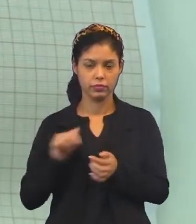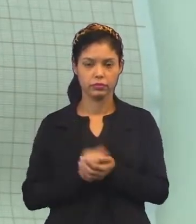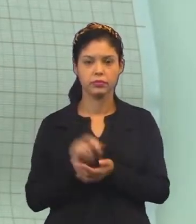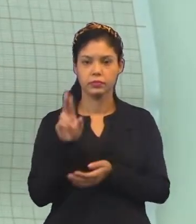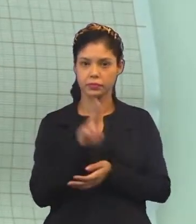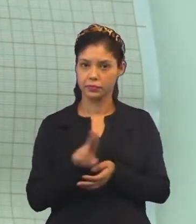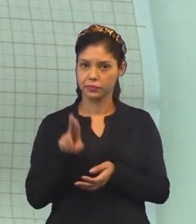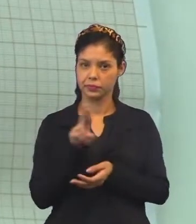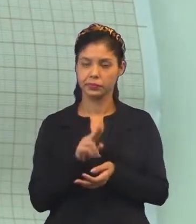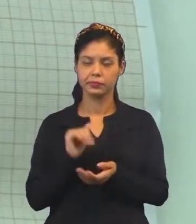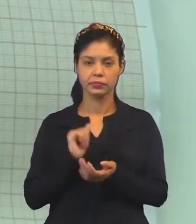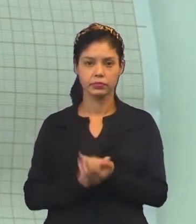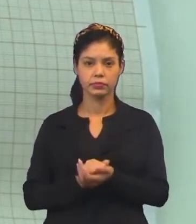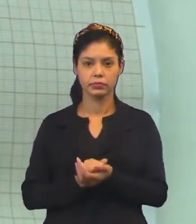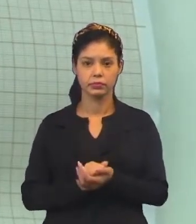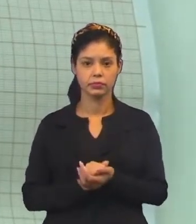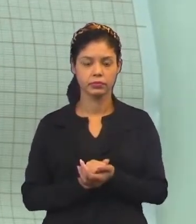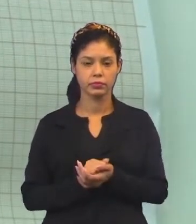vamos usar